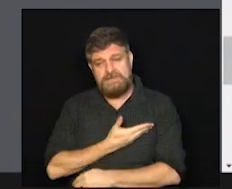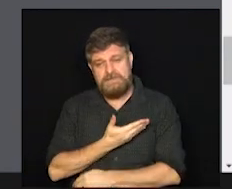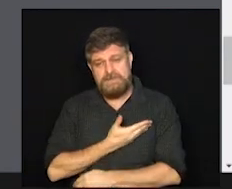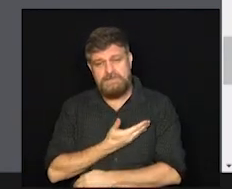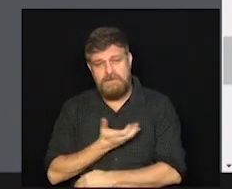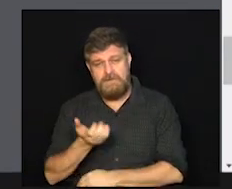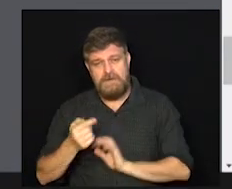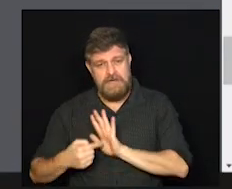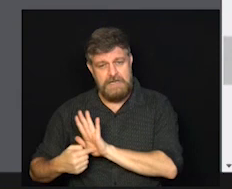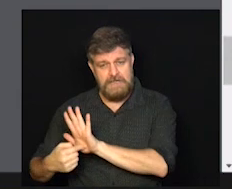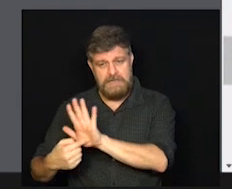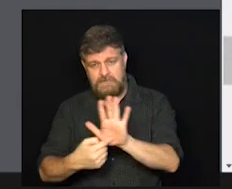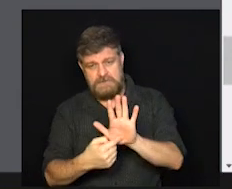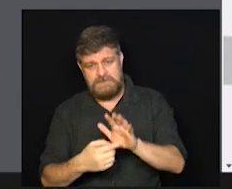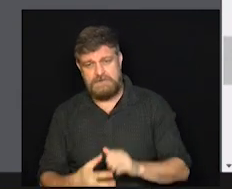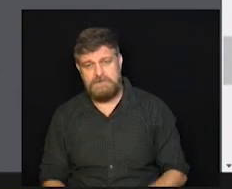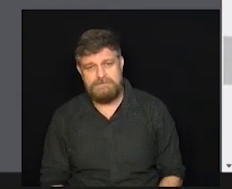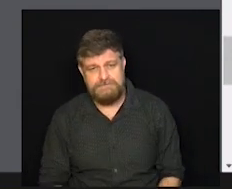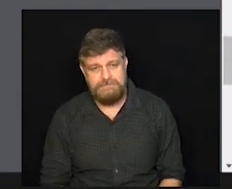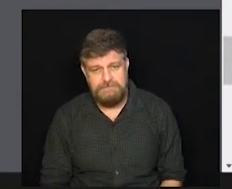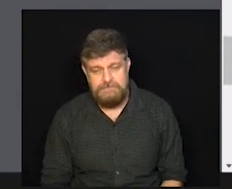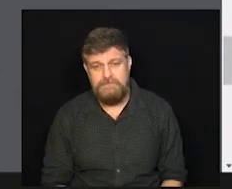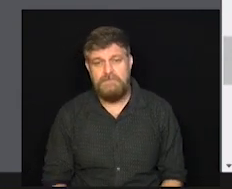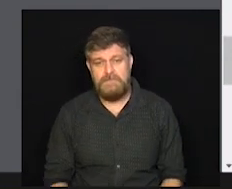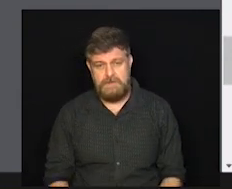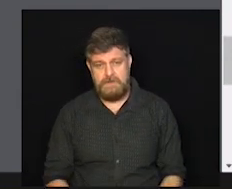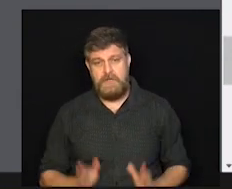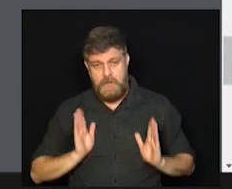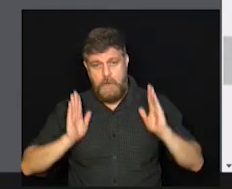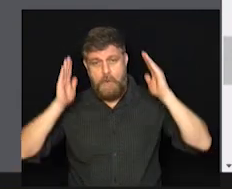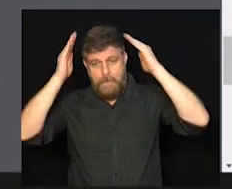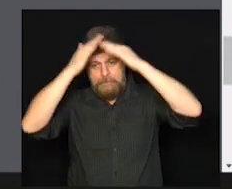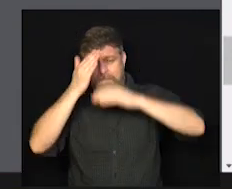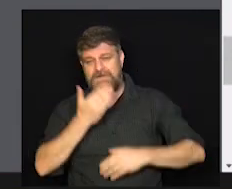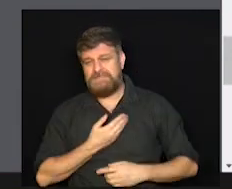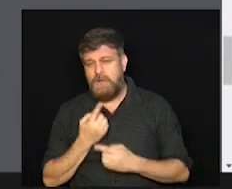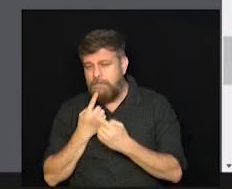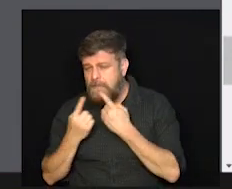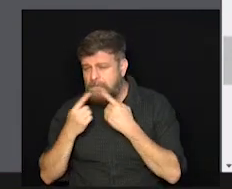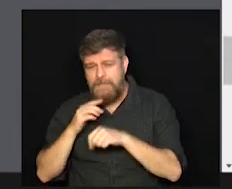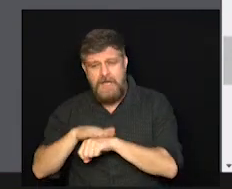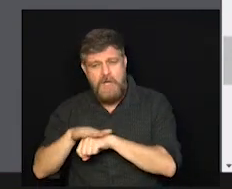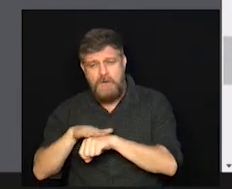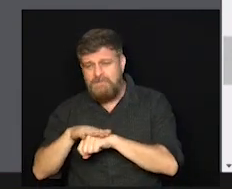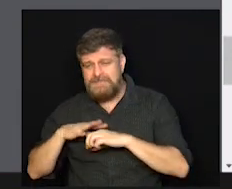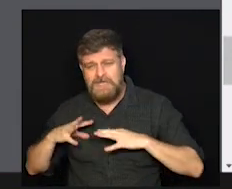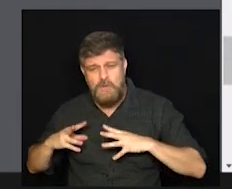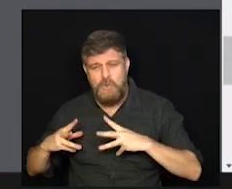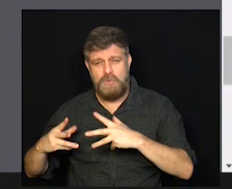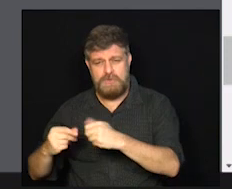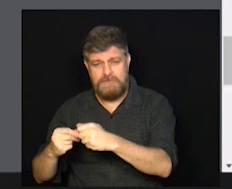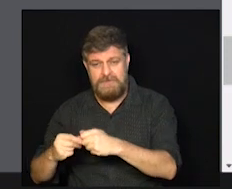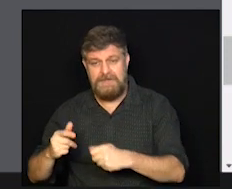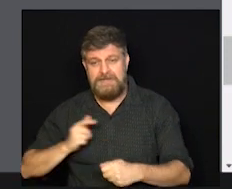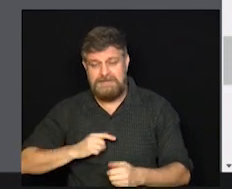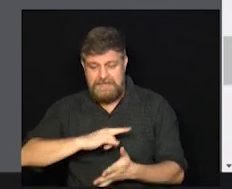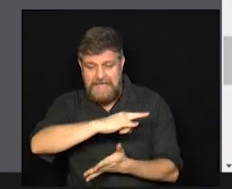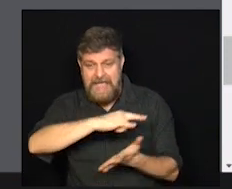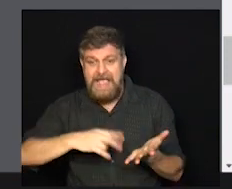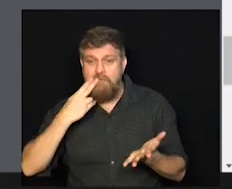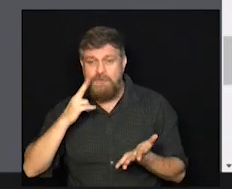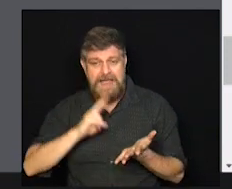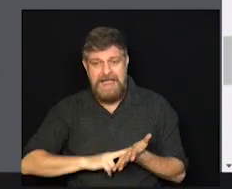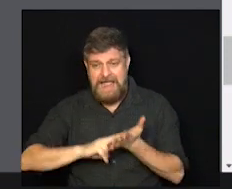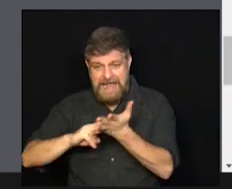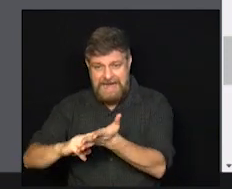a Laudato Si. O Papa Francisco tem dialogado com todo mundo. Também a Fratelli Tutti, que é uma mensagem que são cartas abertas,